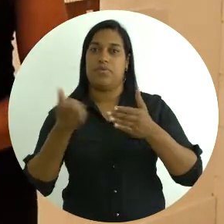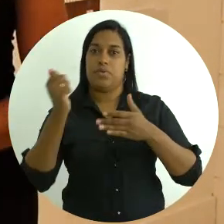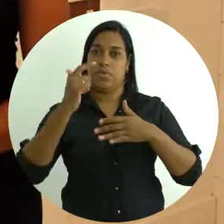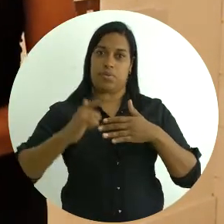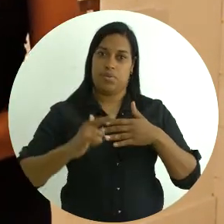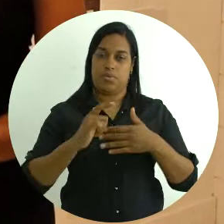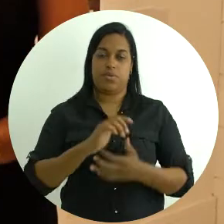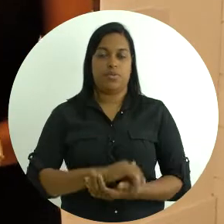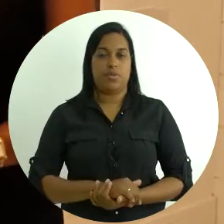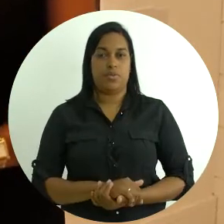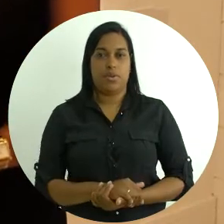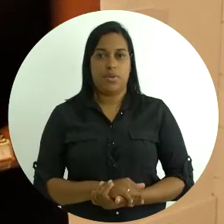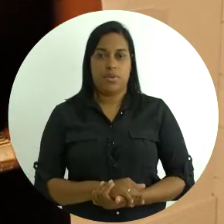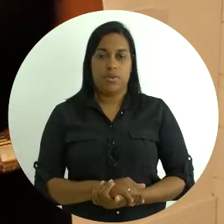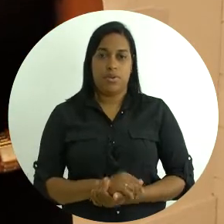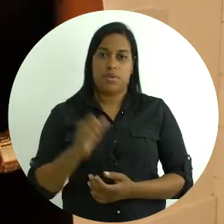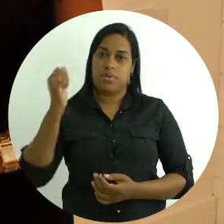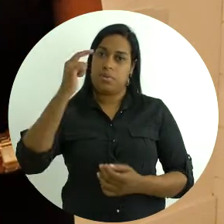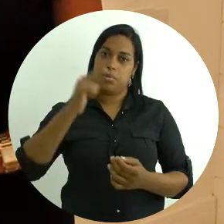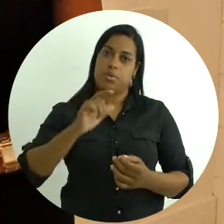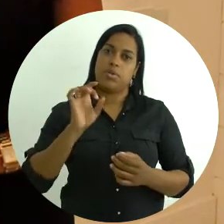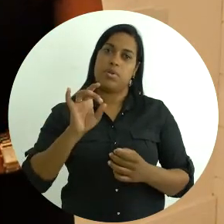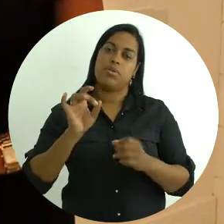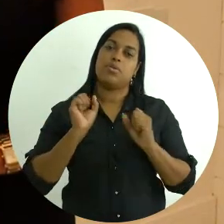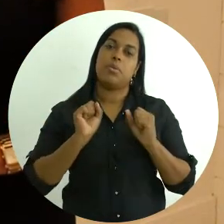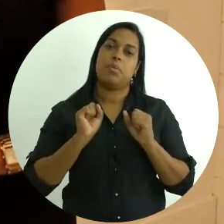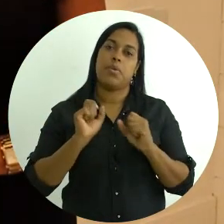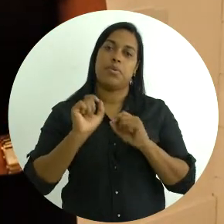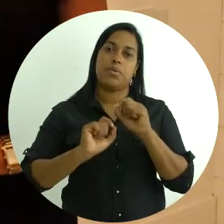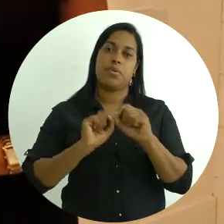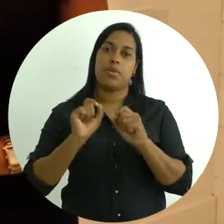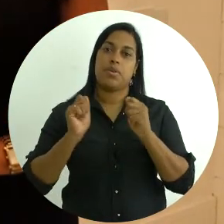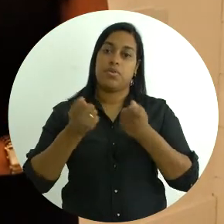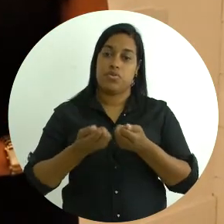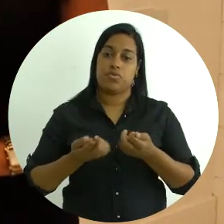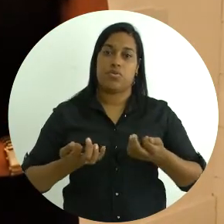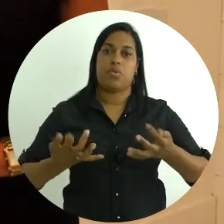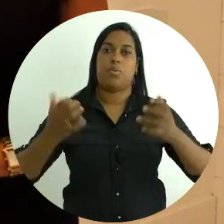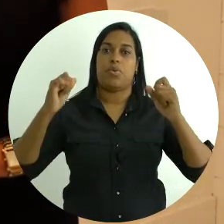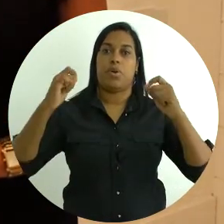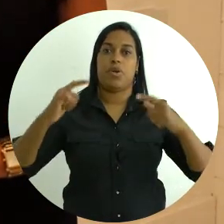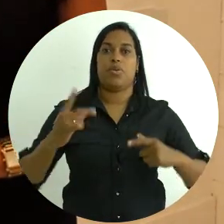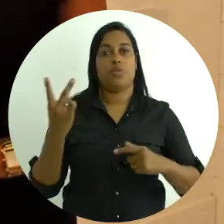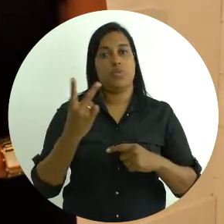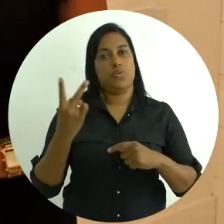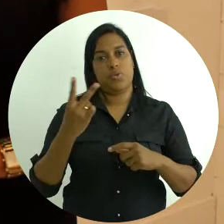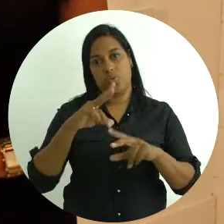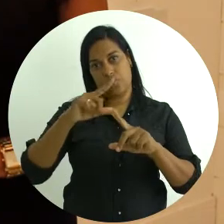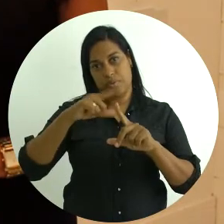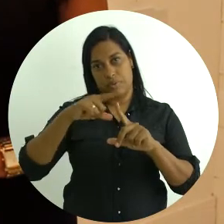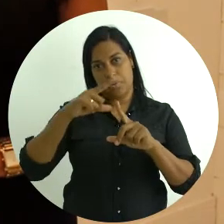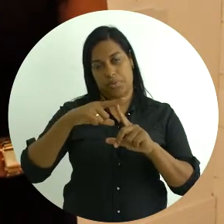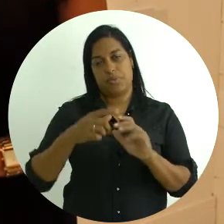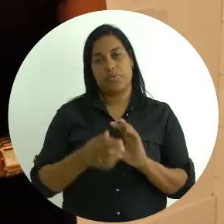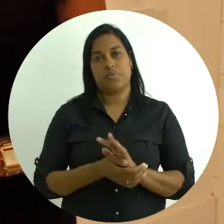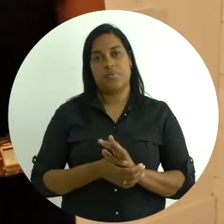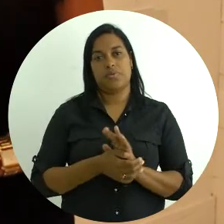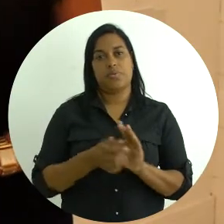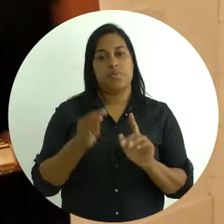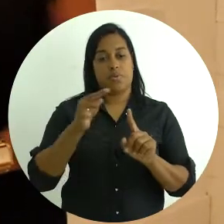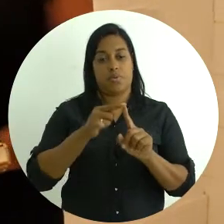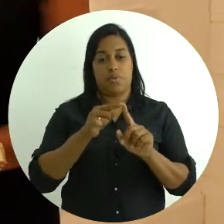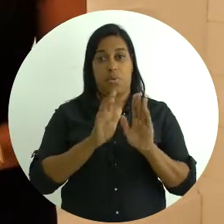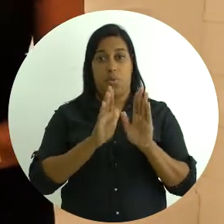luz. Uma luminária só pode distribuir a luz de duas maneiras, né? Ou